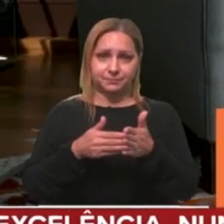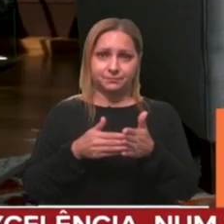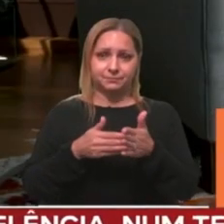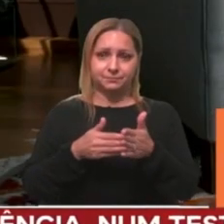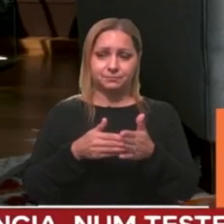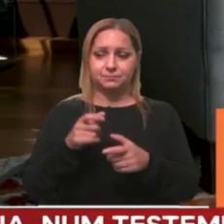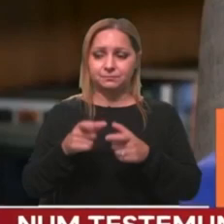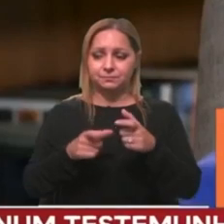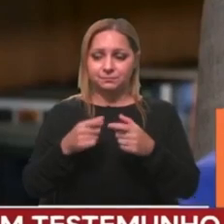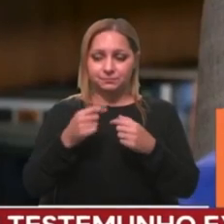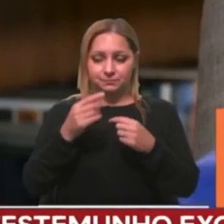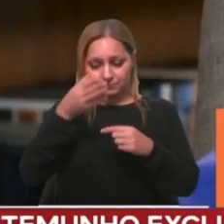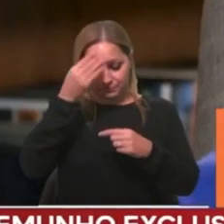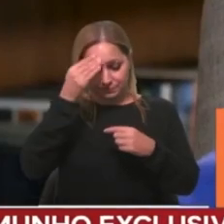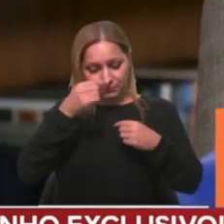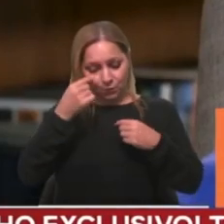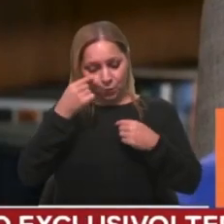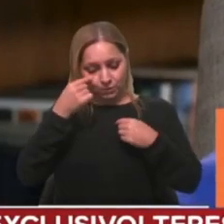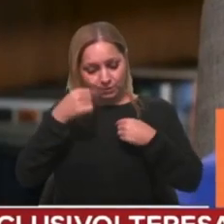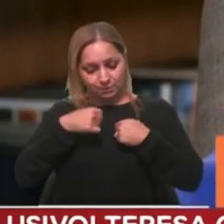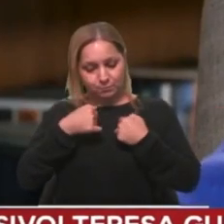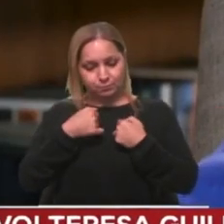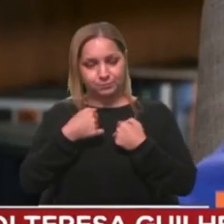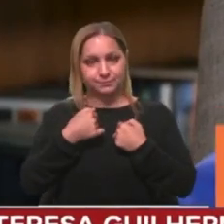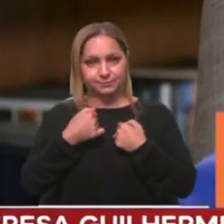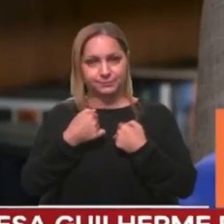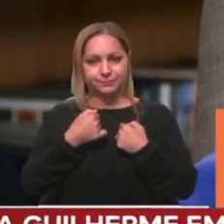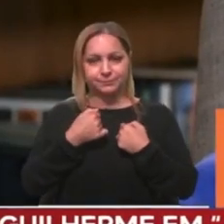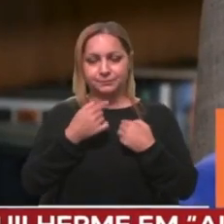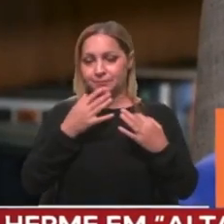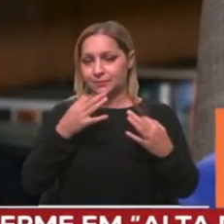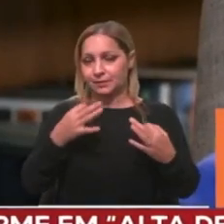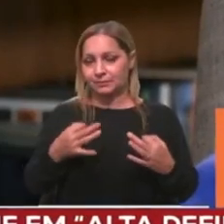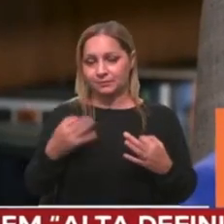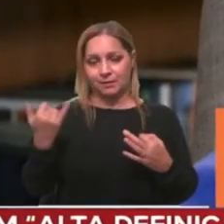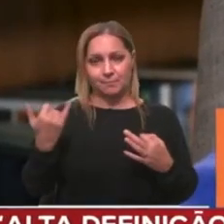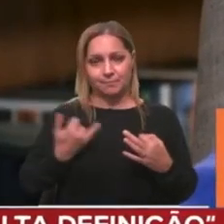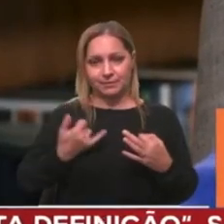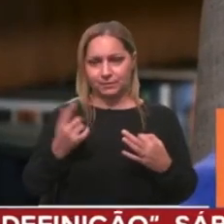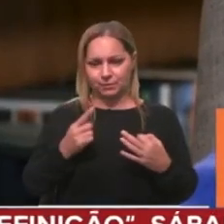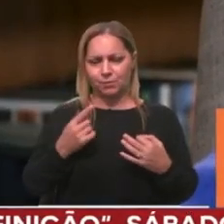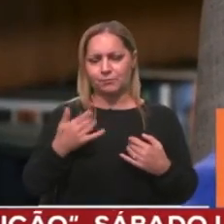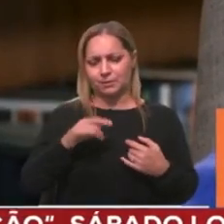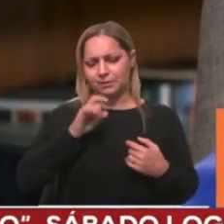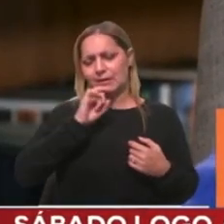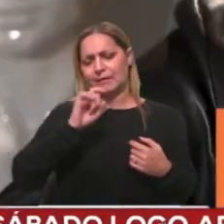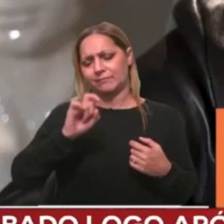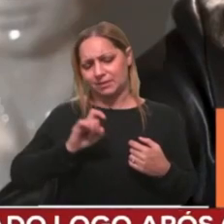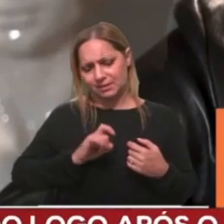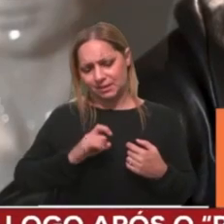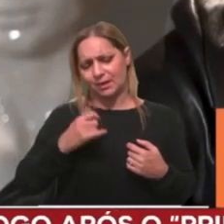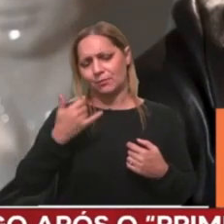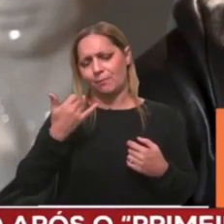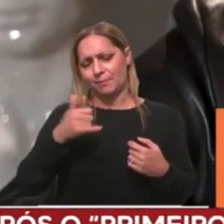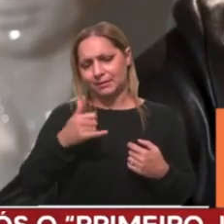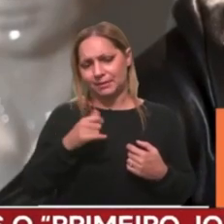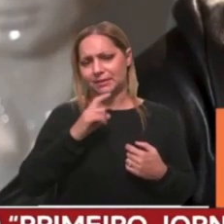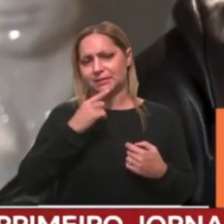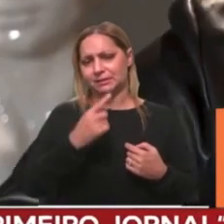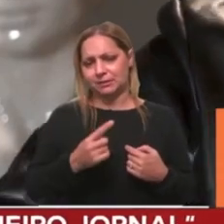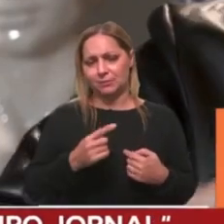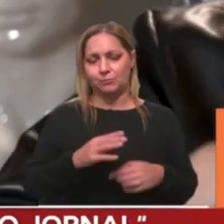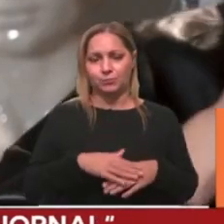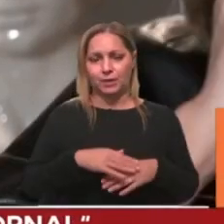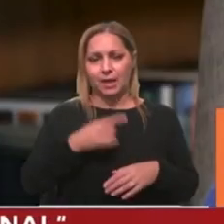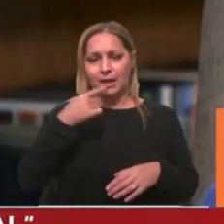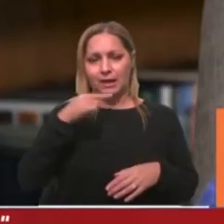aprendem a conhecer-se um pouco melhor eh efetivamente não não me bateram mas ameaçaram de bater várias vezes por causa por causa a história das línguas